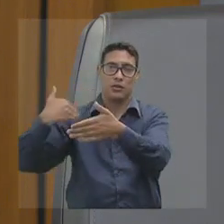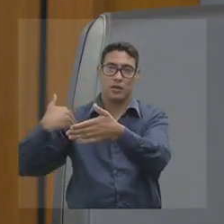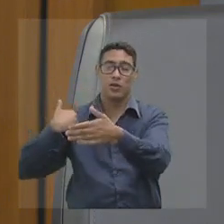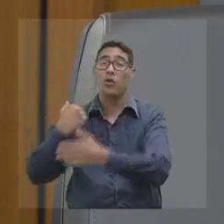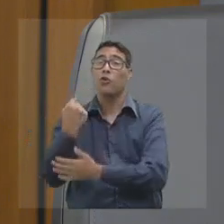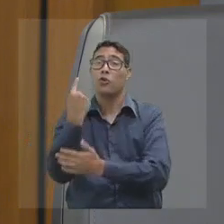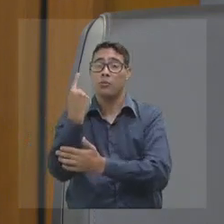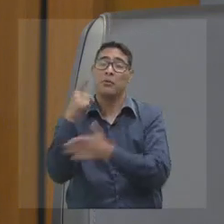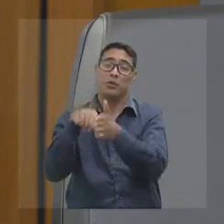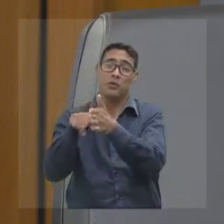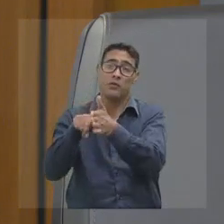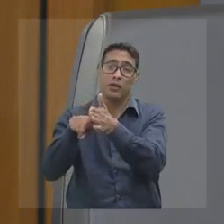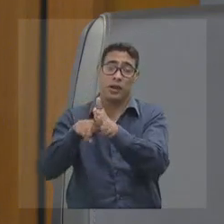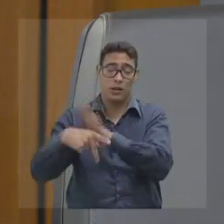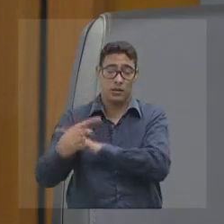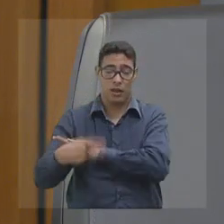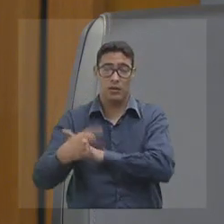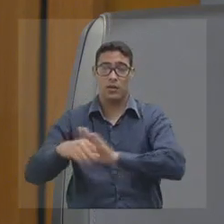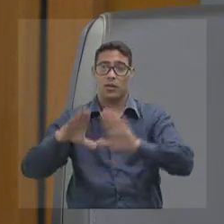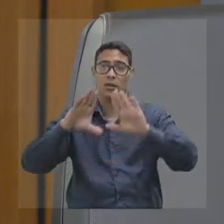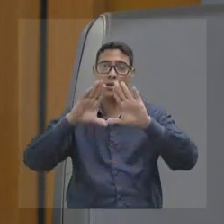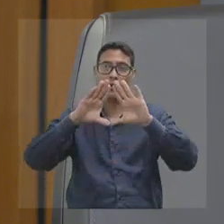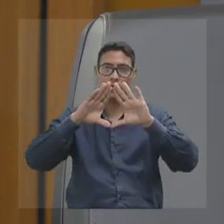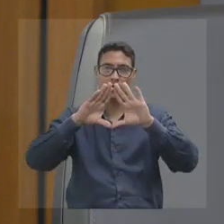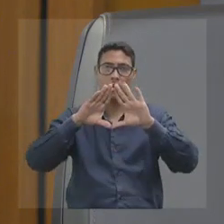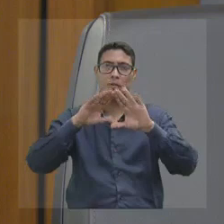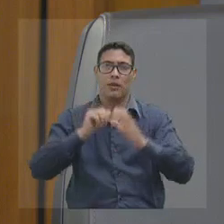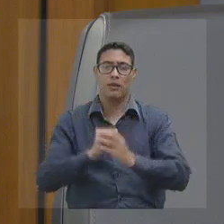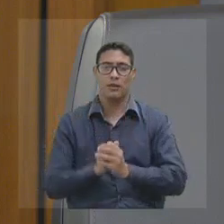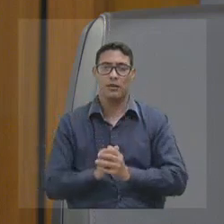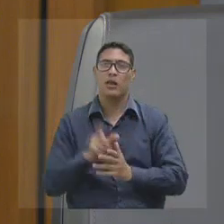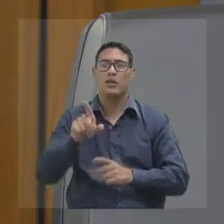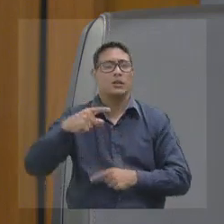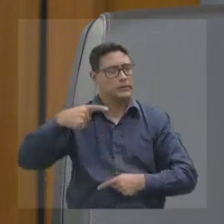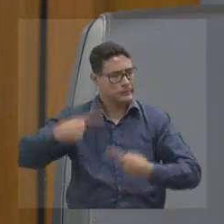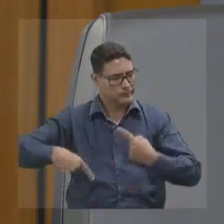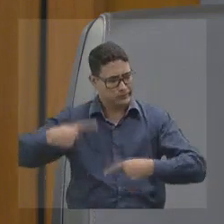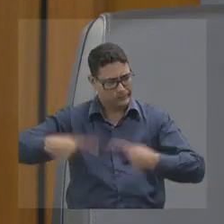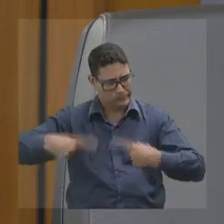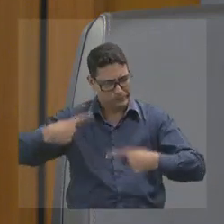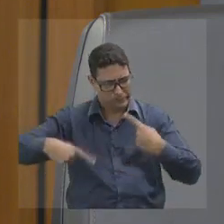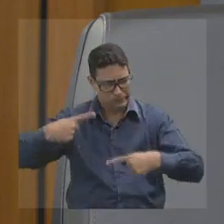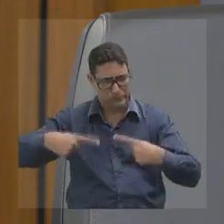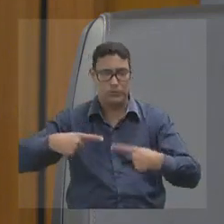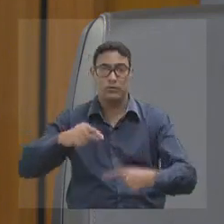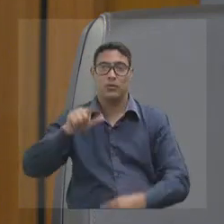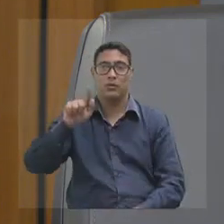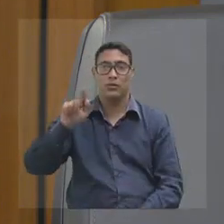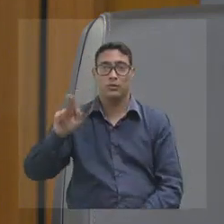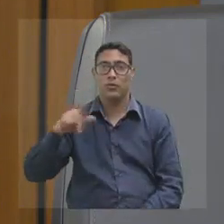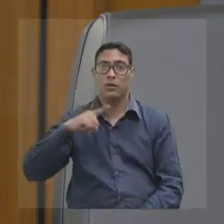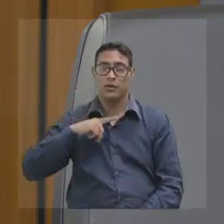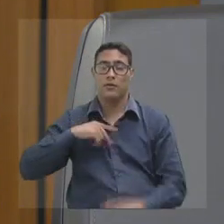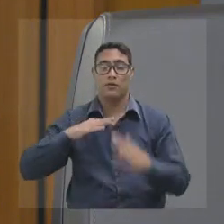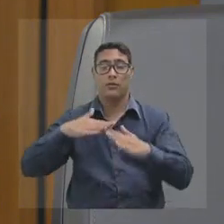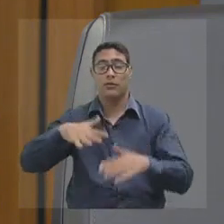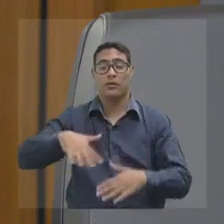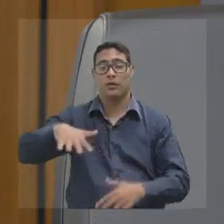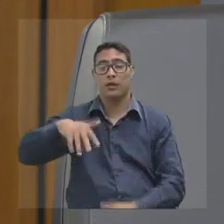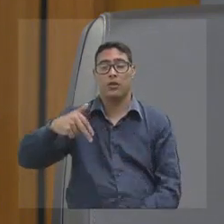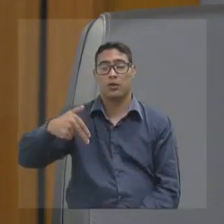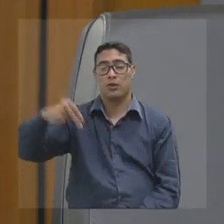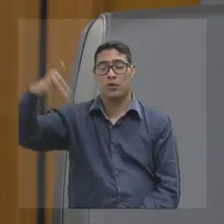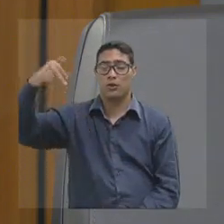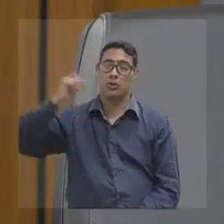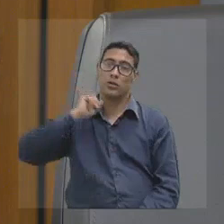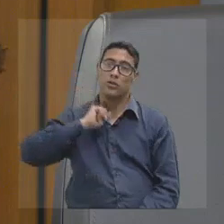casa a gente trouxe uma questão que nós inclusive discutimos muito com a Gil eu venho de uma região que é um norte de Minas que a questão